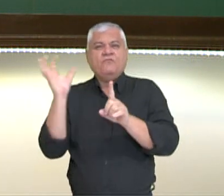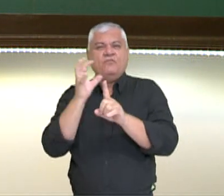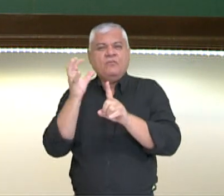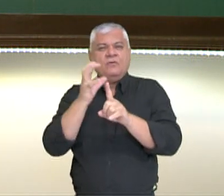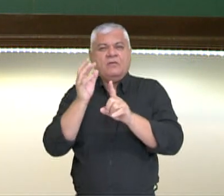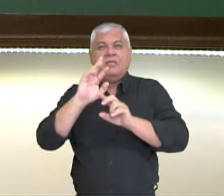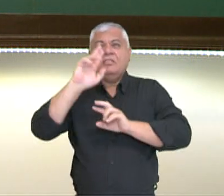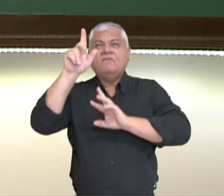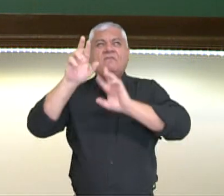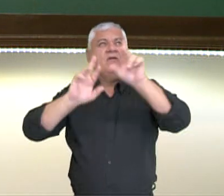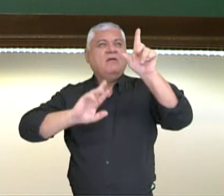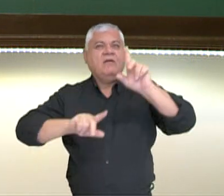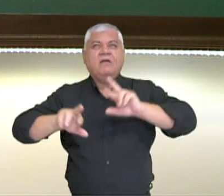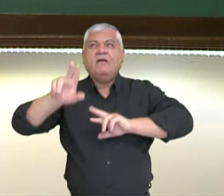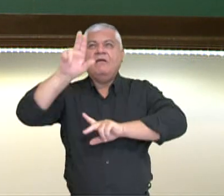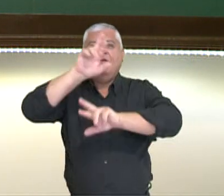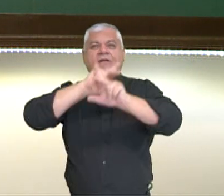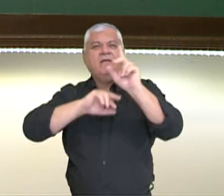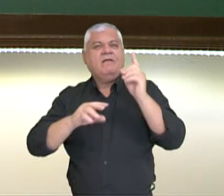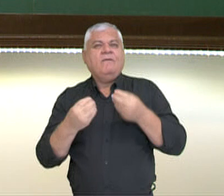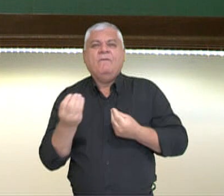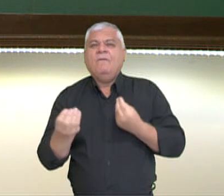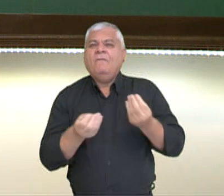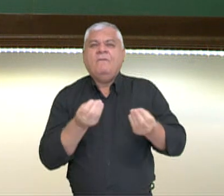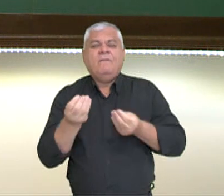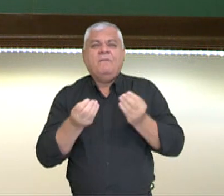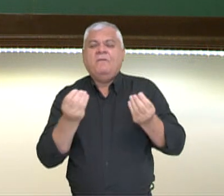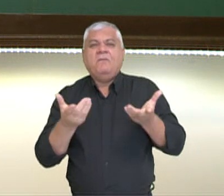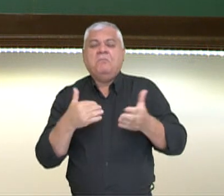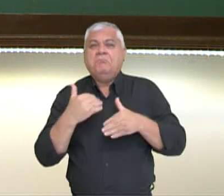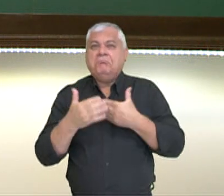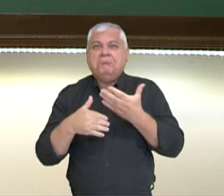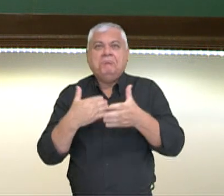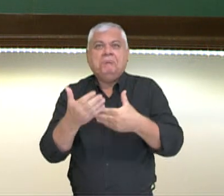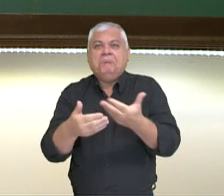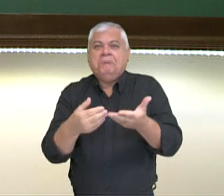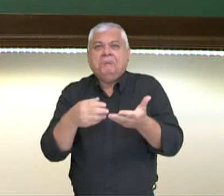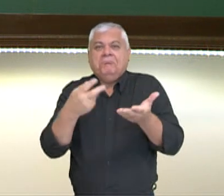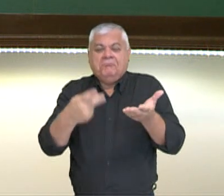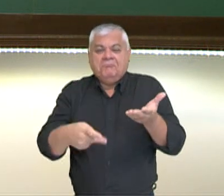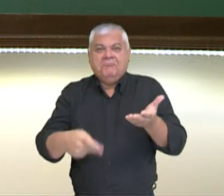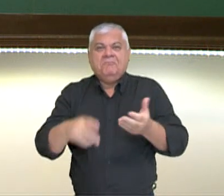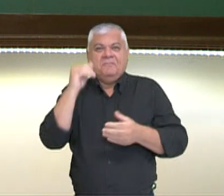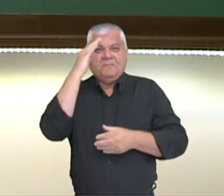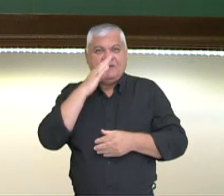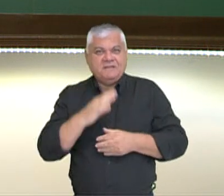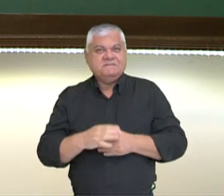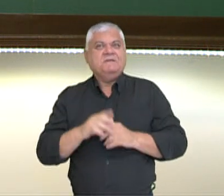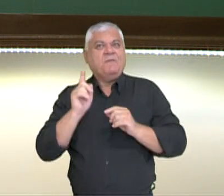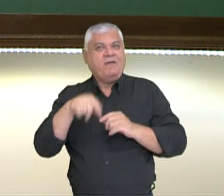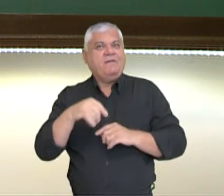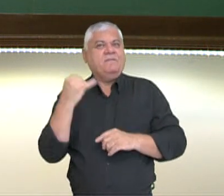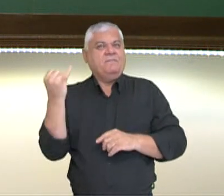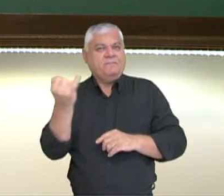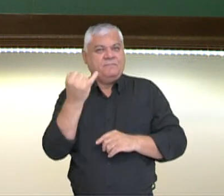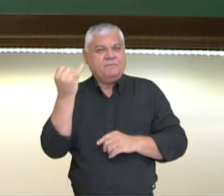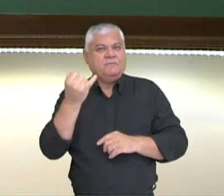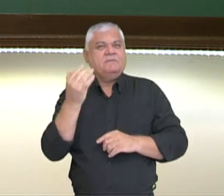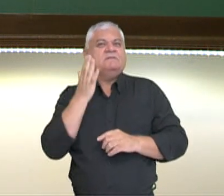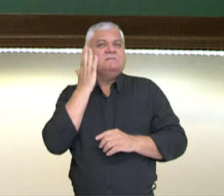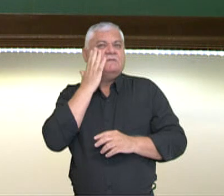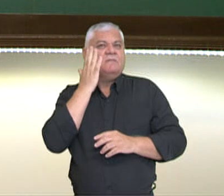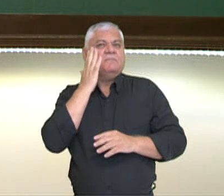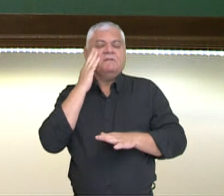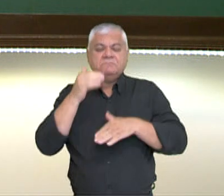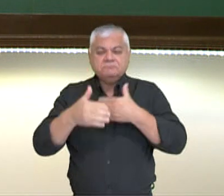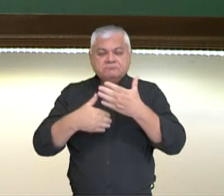no território brasileiro, como isso se desenha no nosso território, extremamente importante para o desenvolvimento